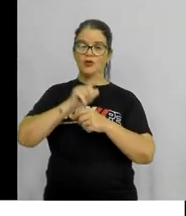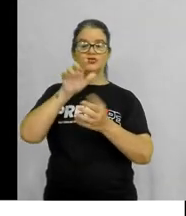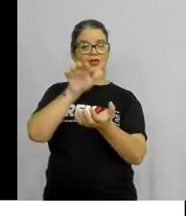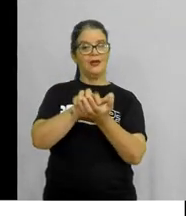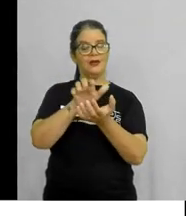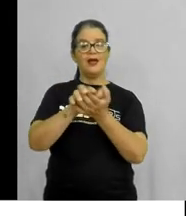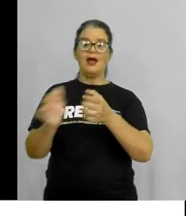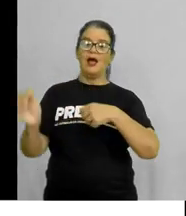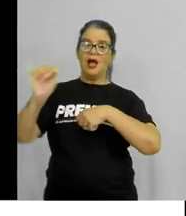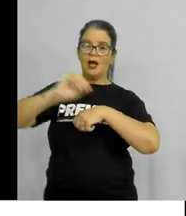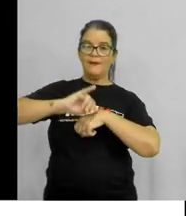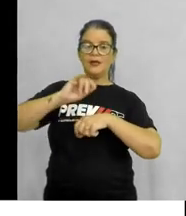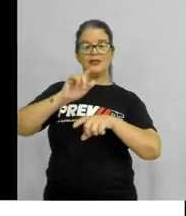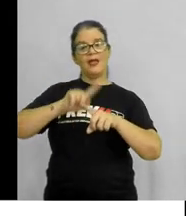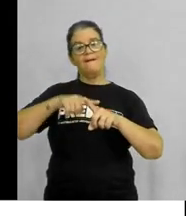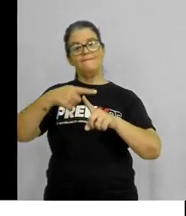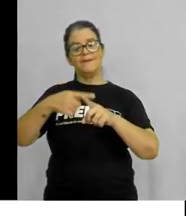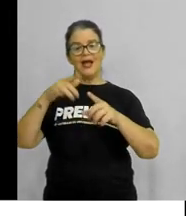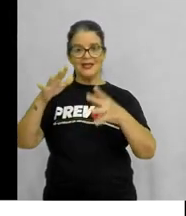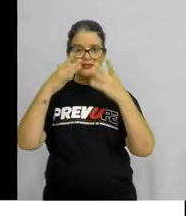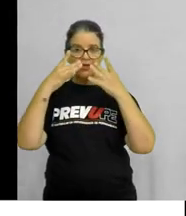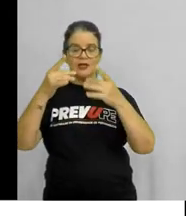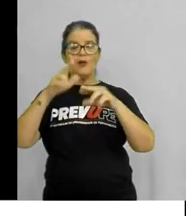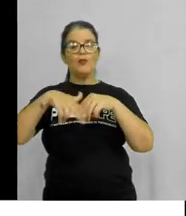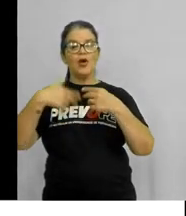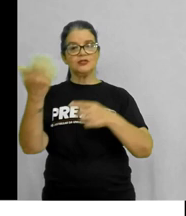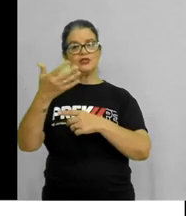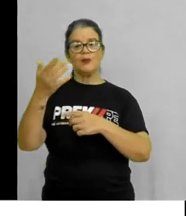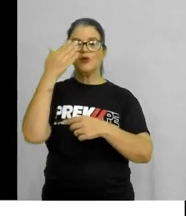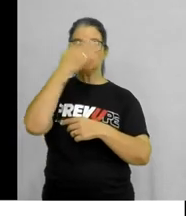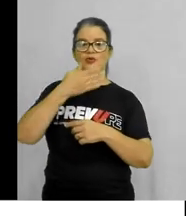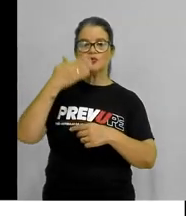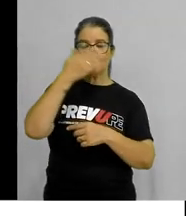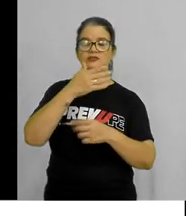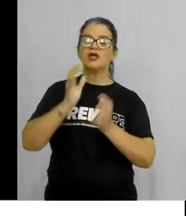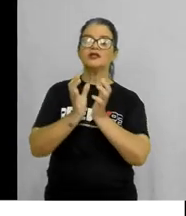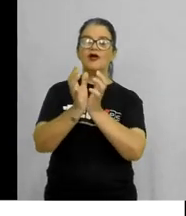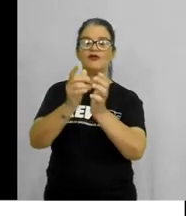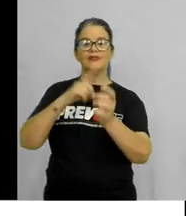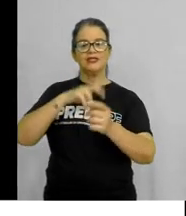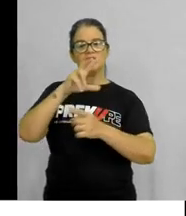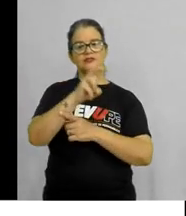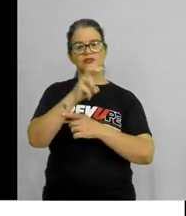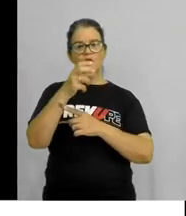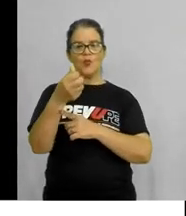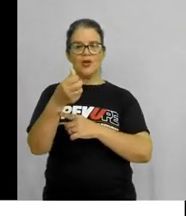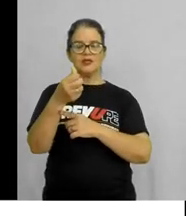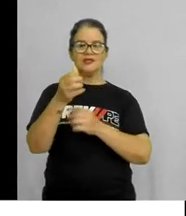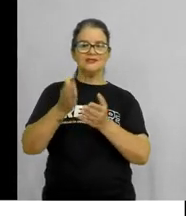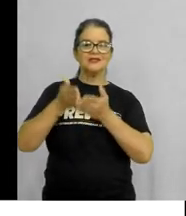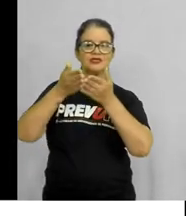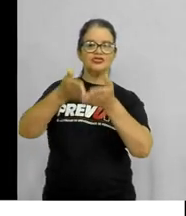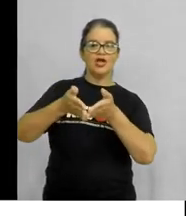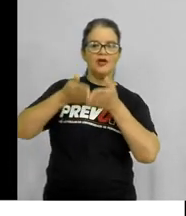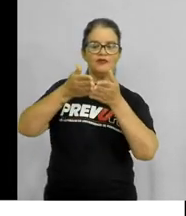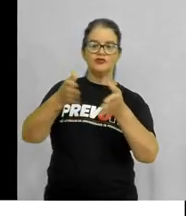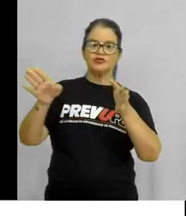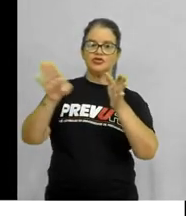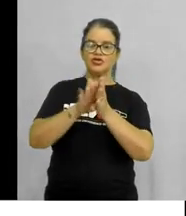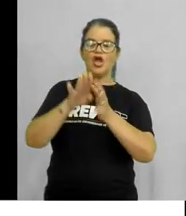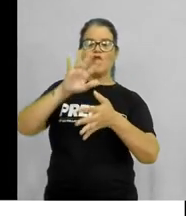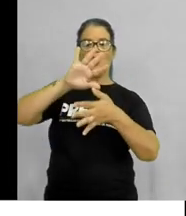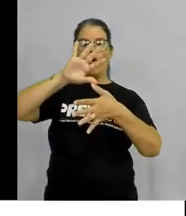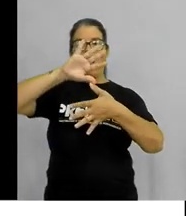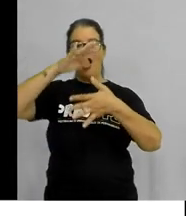capitania mais atraente da época devido à produção de açúcar a frota contava com 56 navios e chegou ao